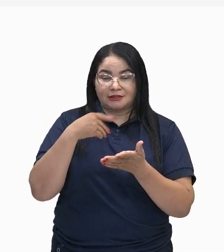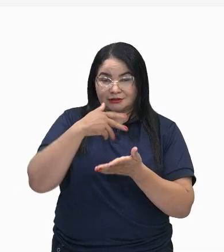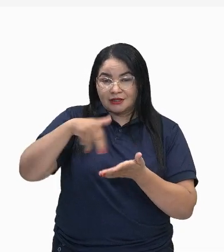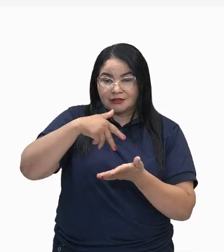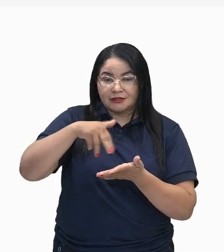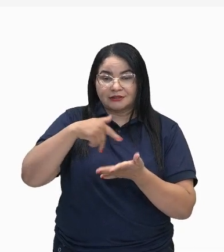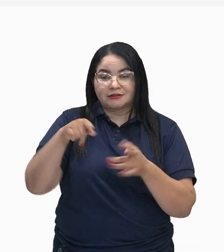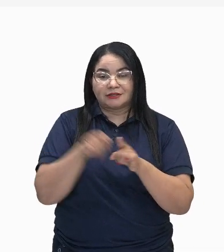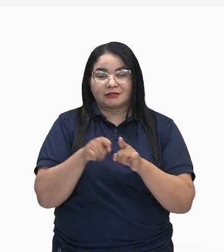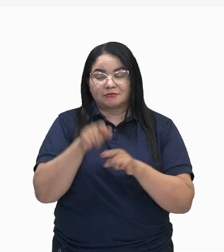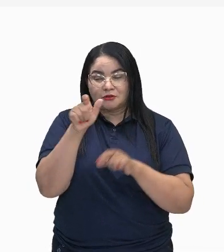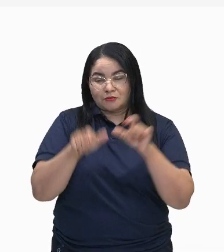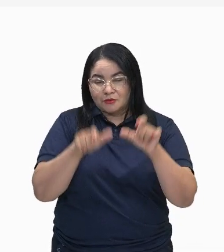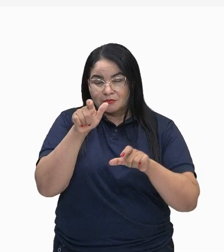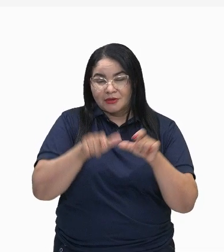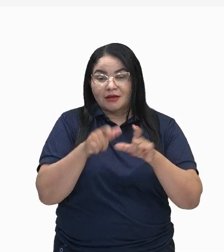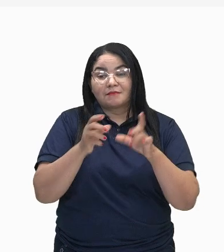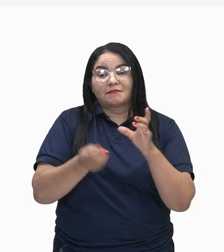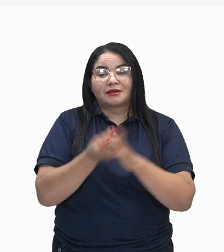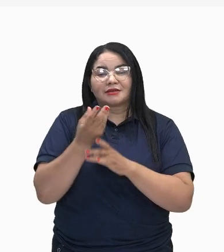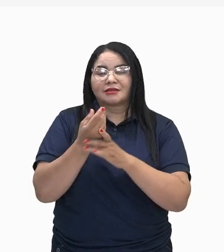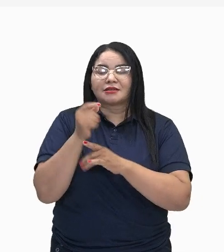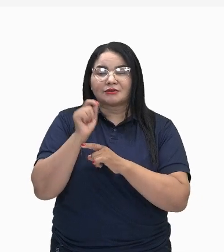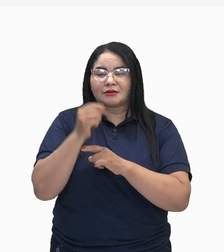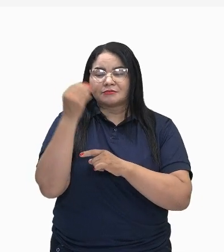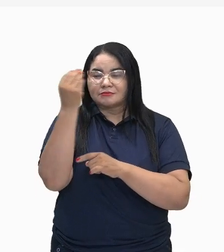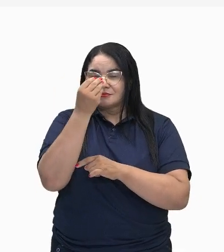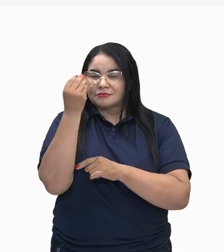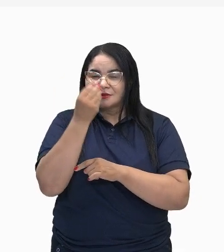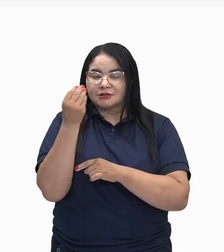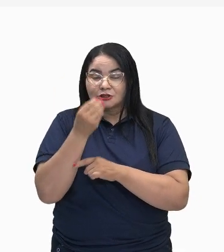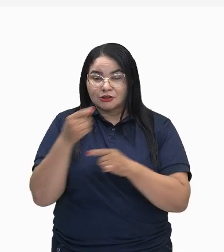o personagem para criar uma maquiagem que